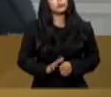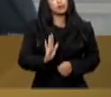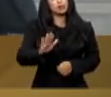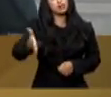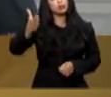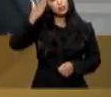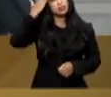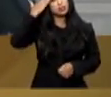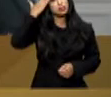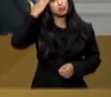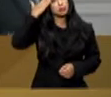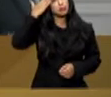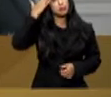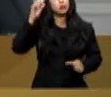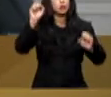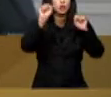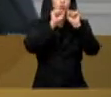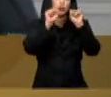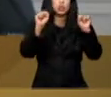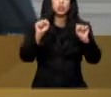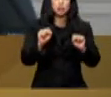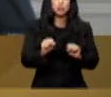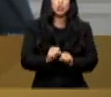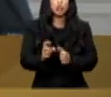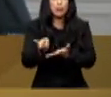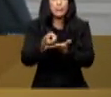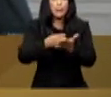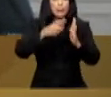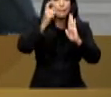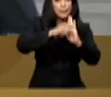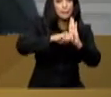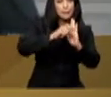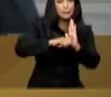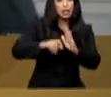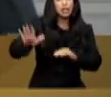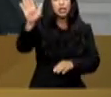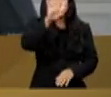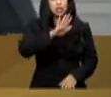nosso sistema tributário nacional,